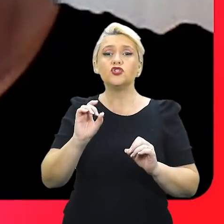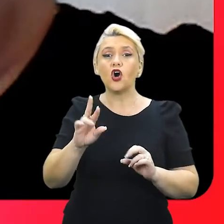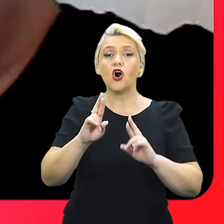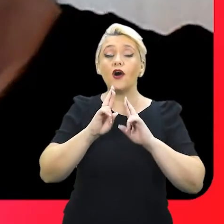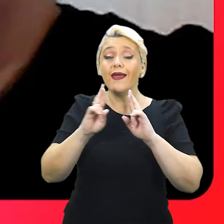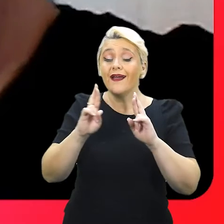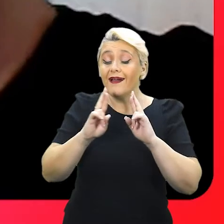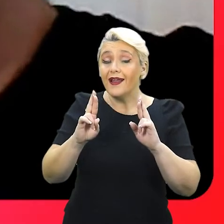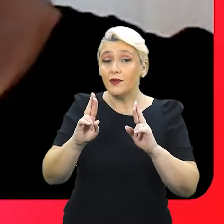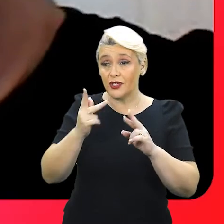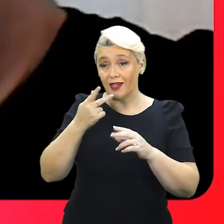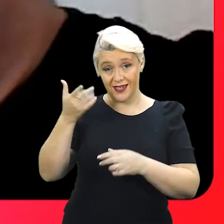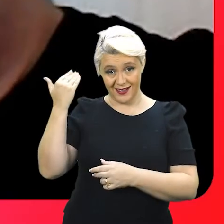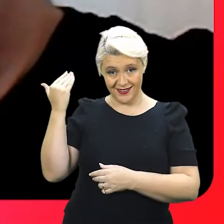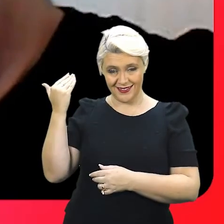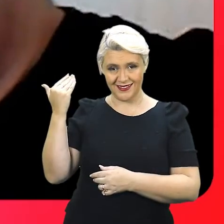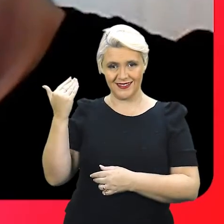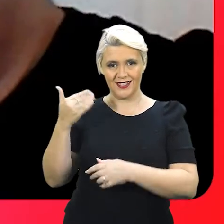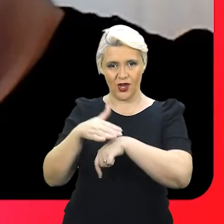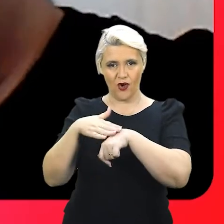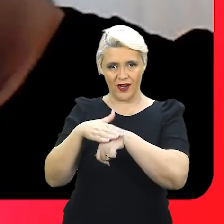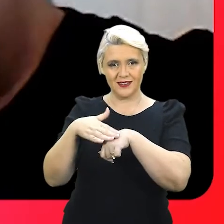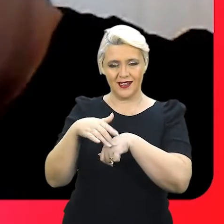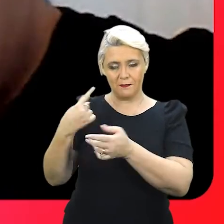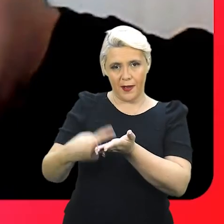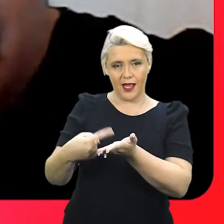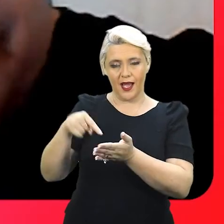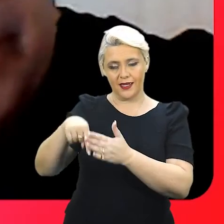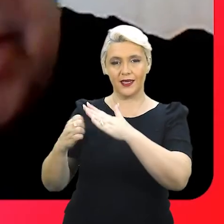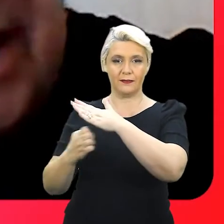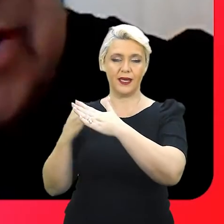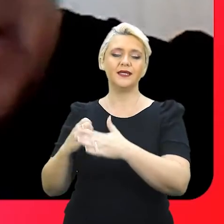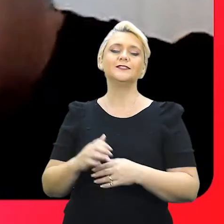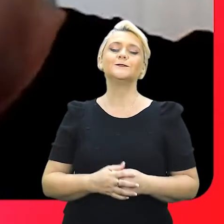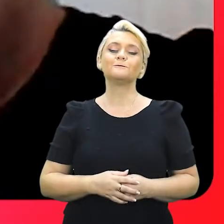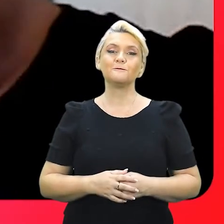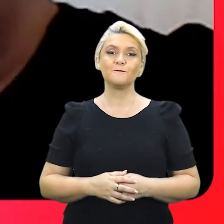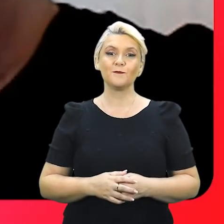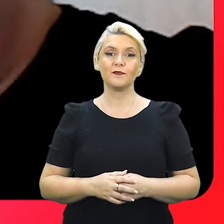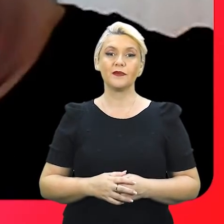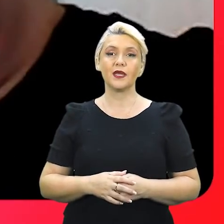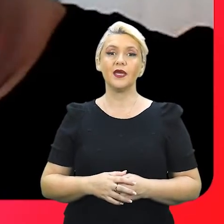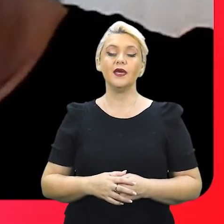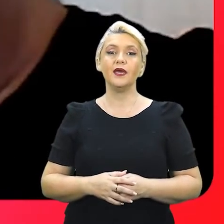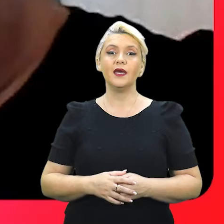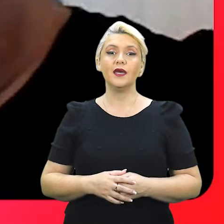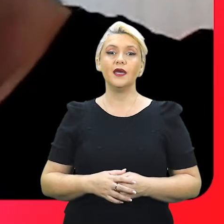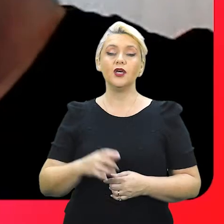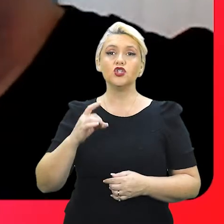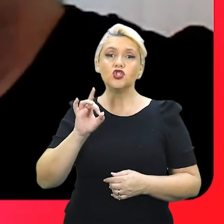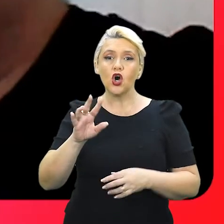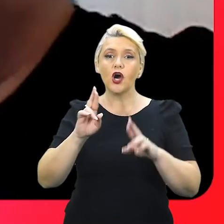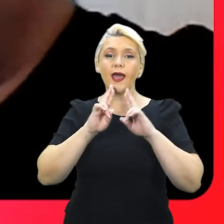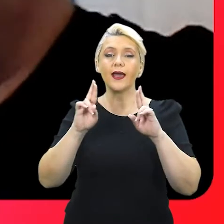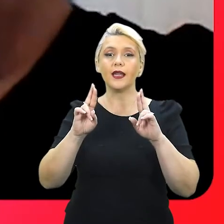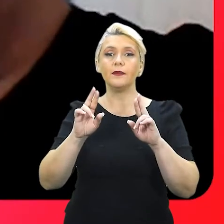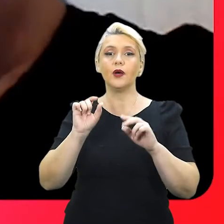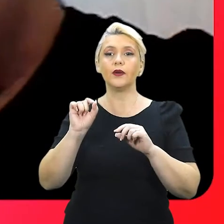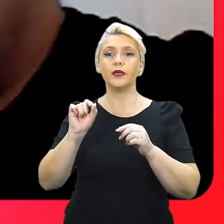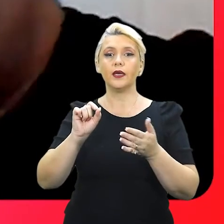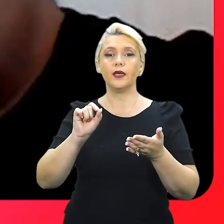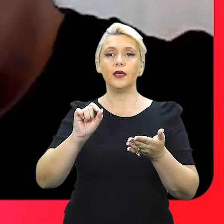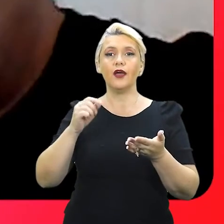Eu te falei antes da nossa conversa aqui no Acesso Podcast. Uhum. Eu só queixo de não ler